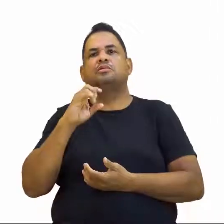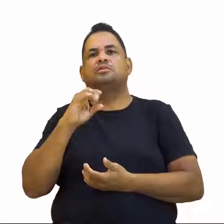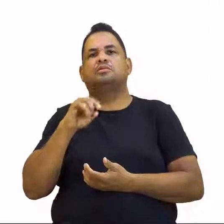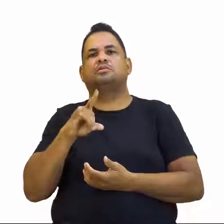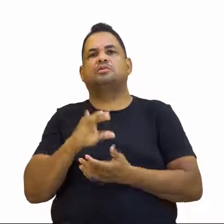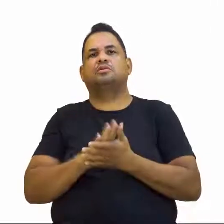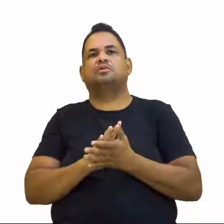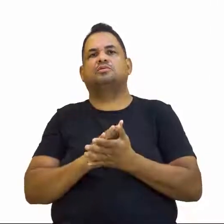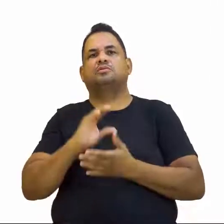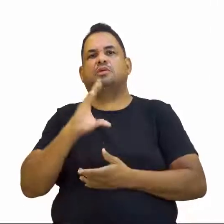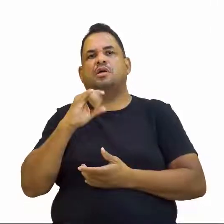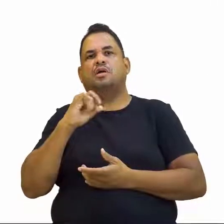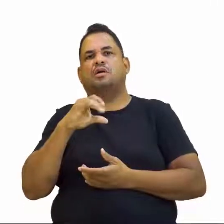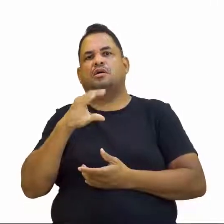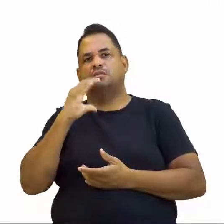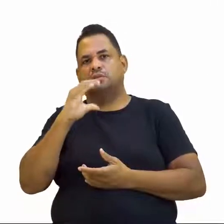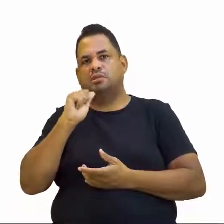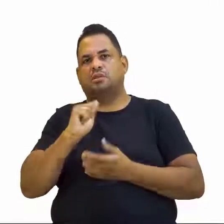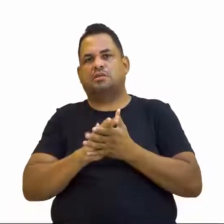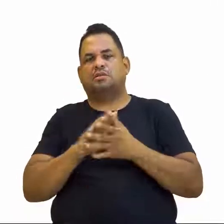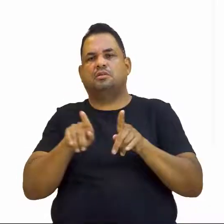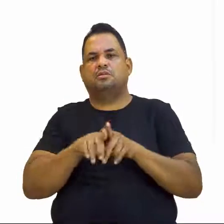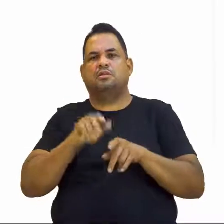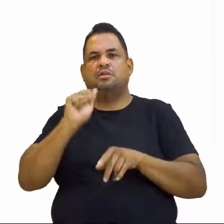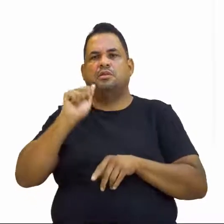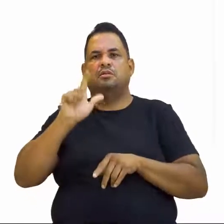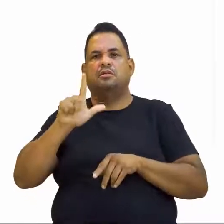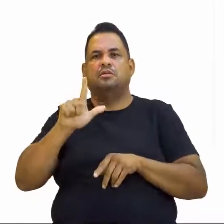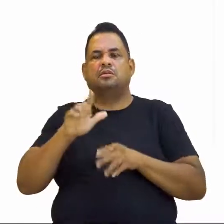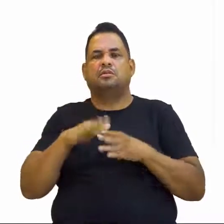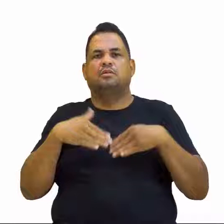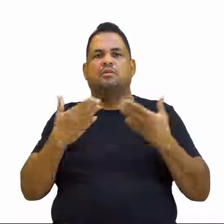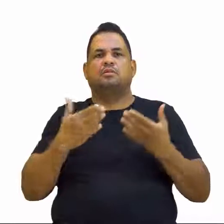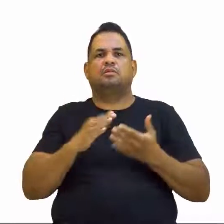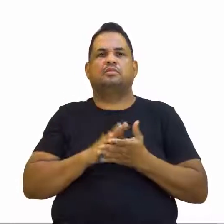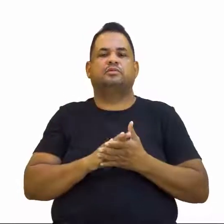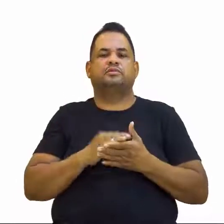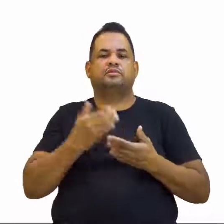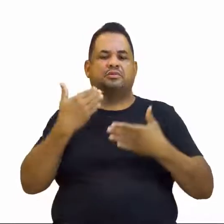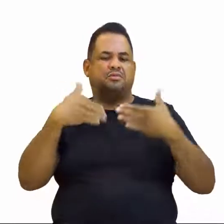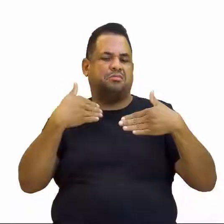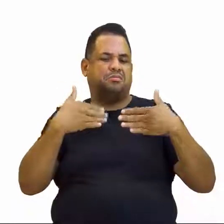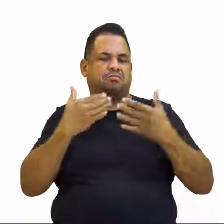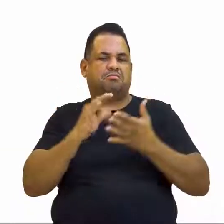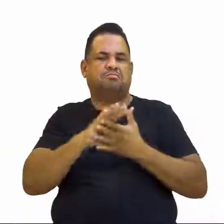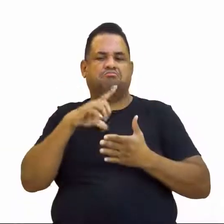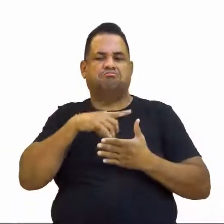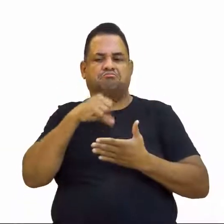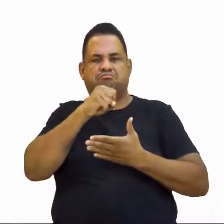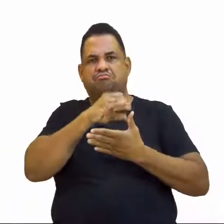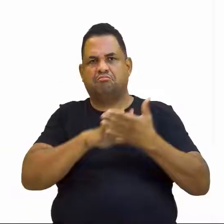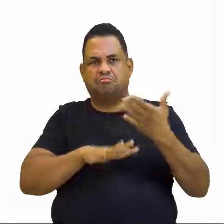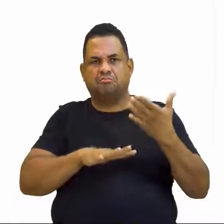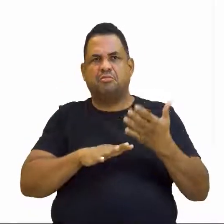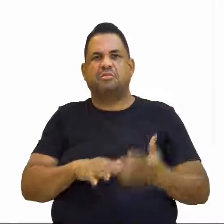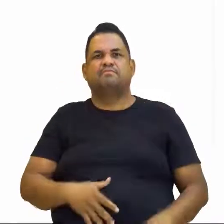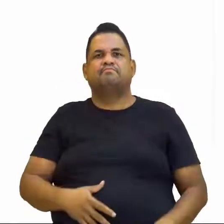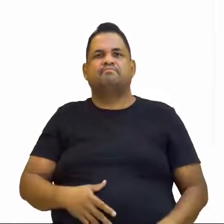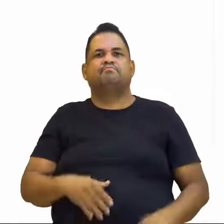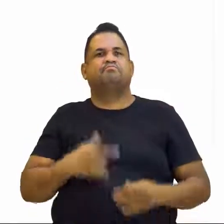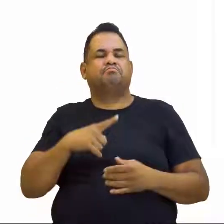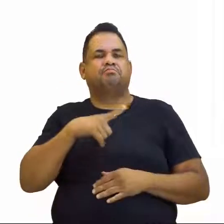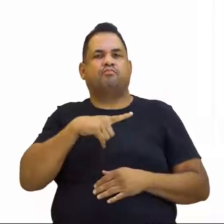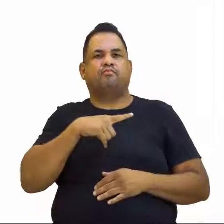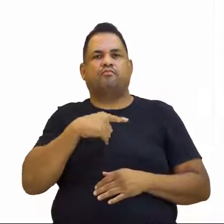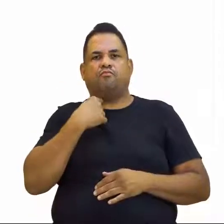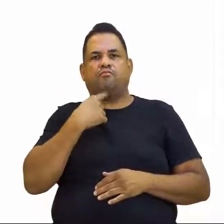você for fazer uma prova, um vestibular ou algo do tipo, e que tem uma questão dessa, e você tem dúvida,